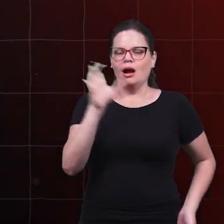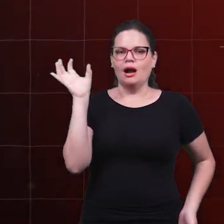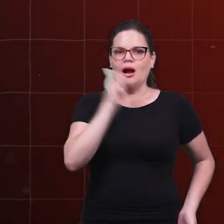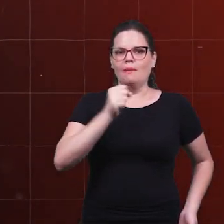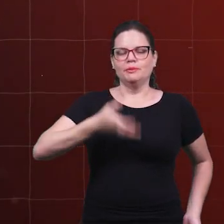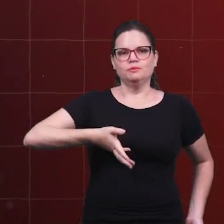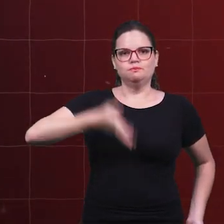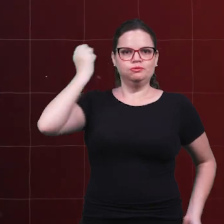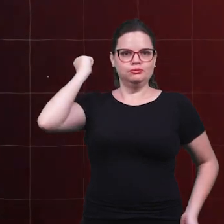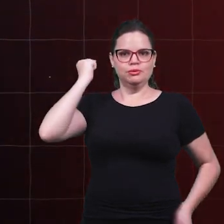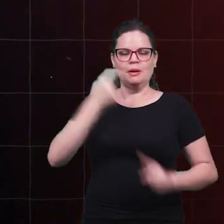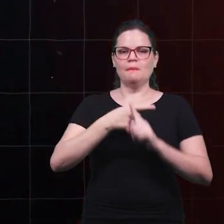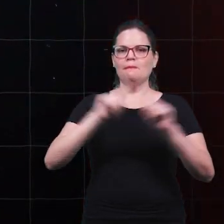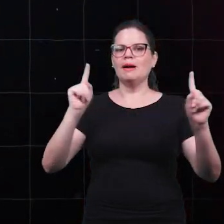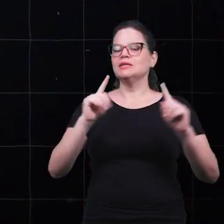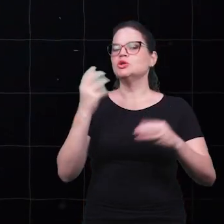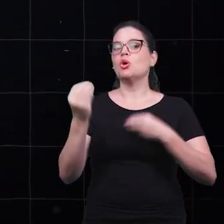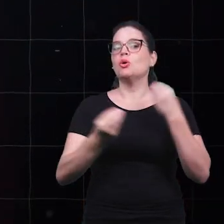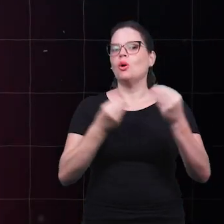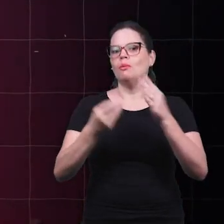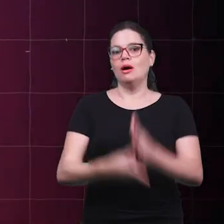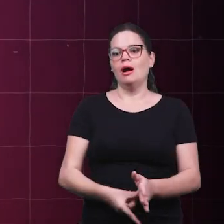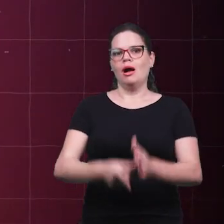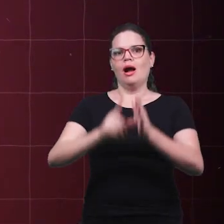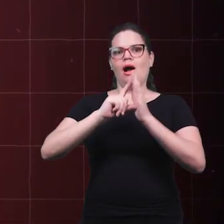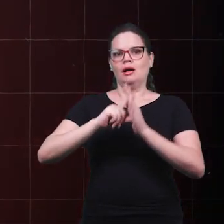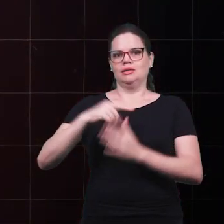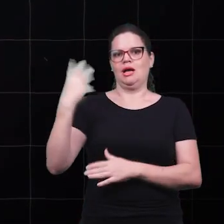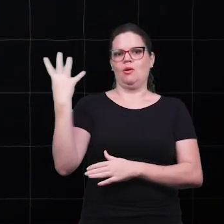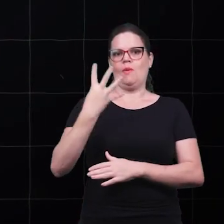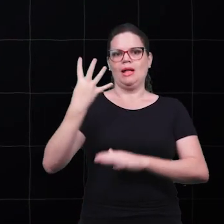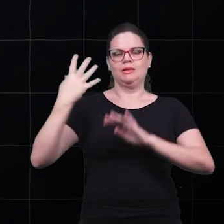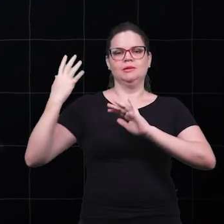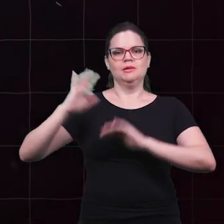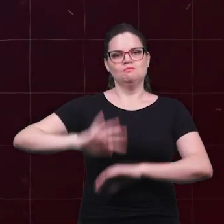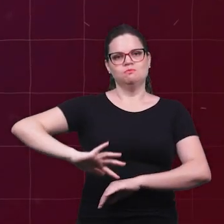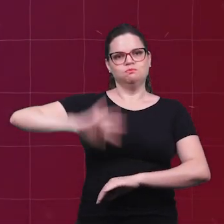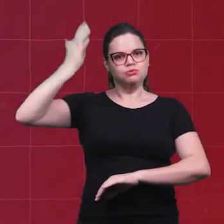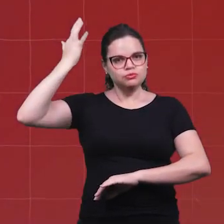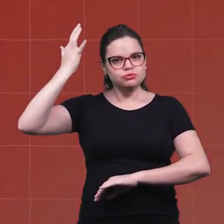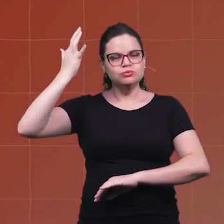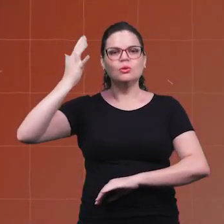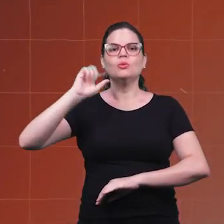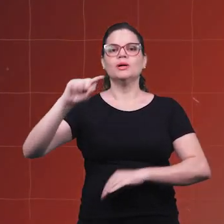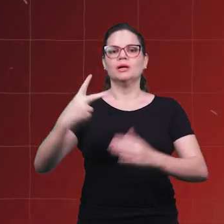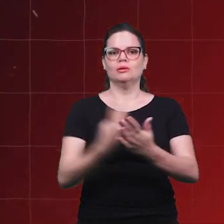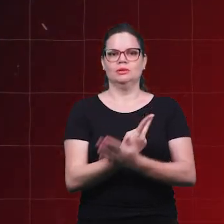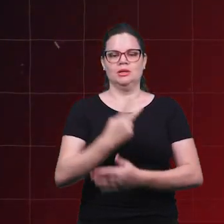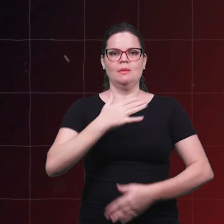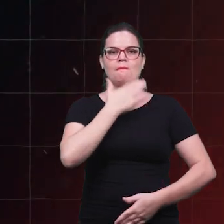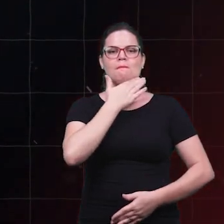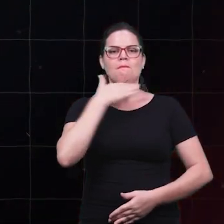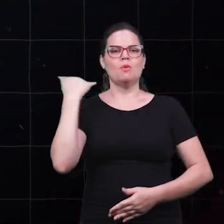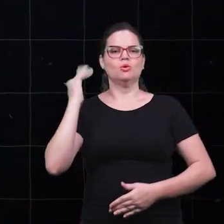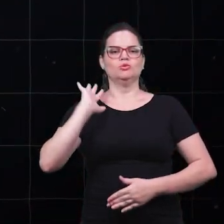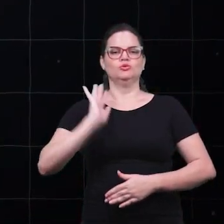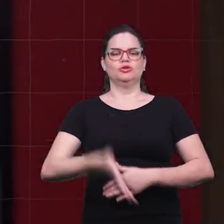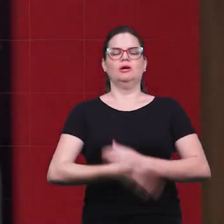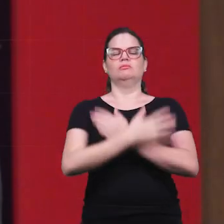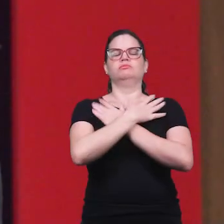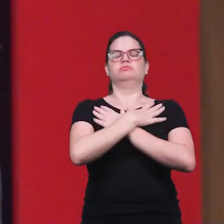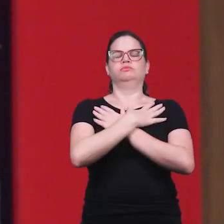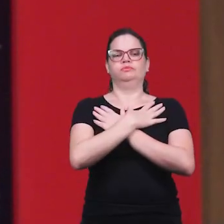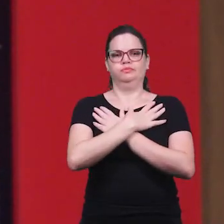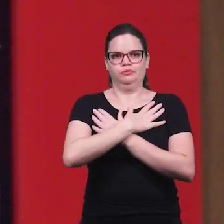trombeta, porque a trombeta soará, e os mortos ressuscitarão incorruptíveis, e nós seremos